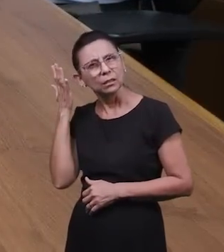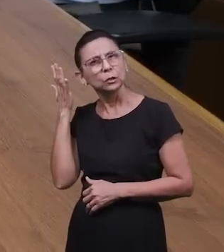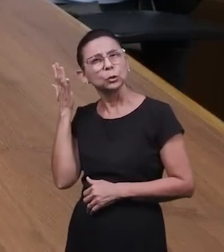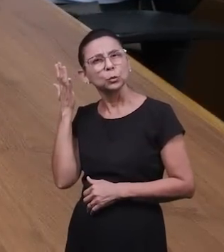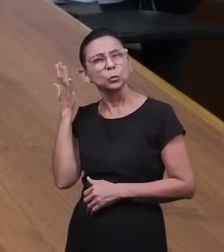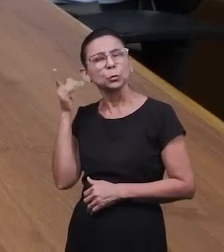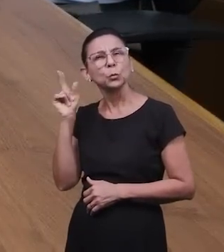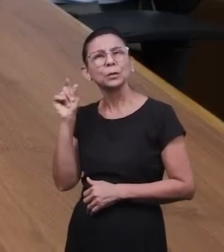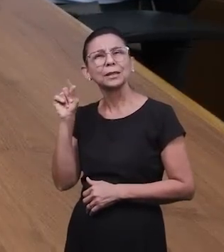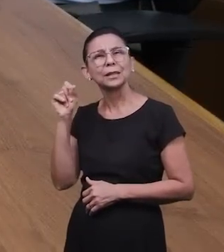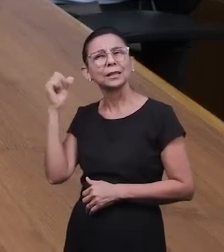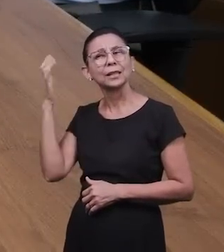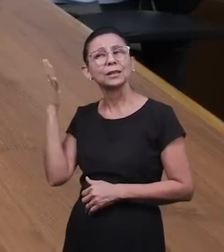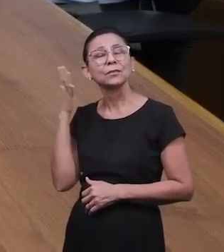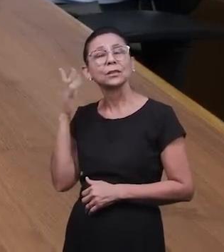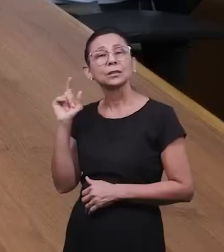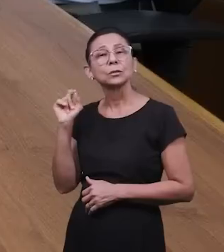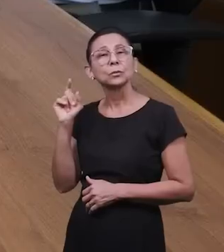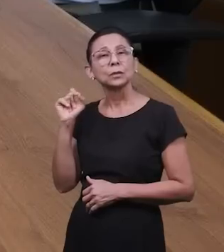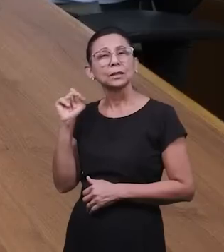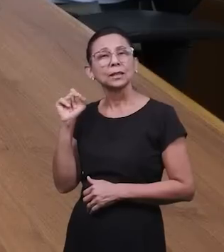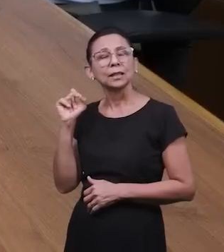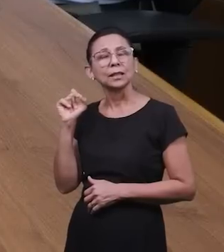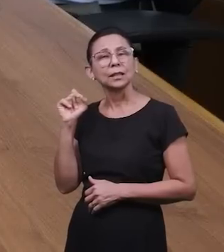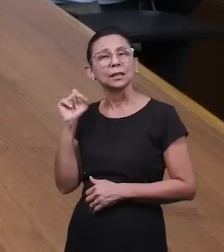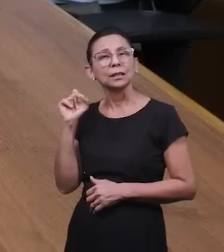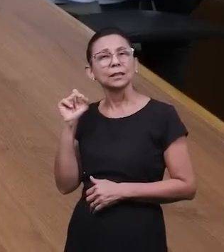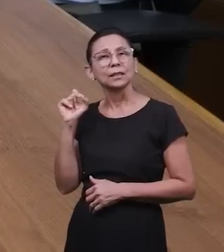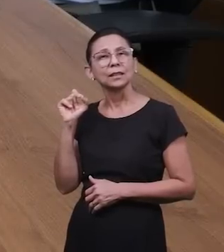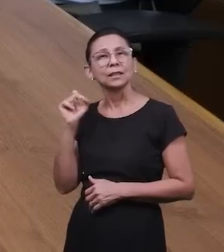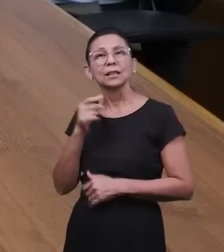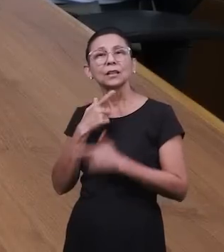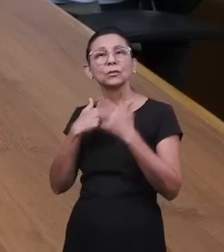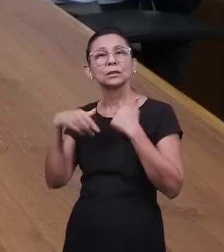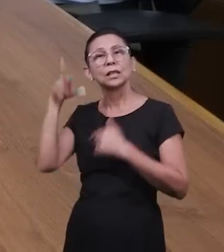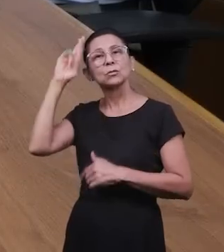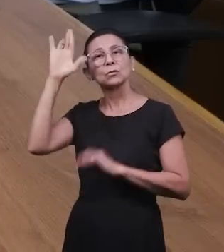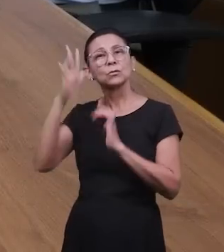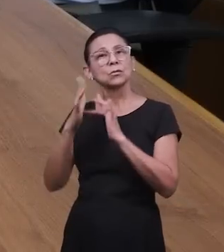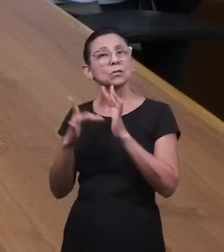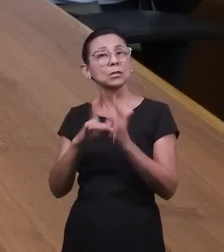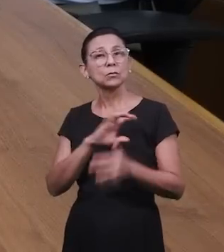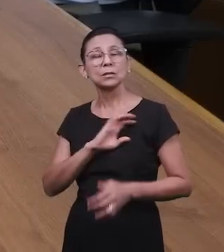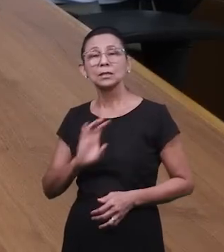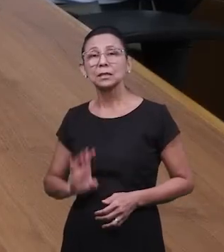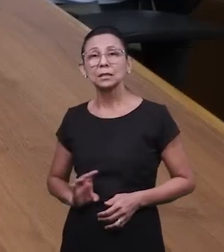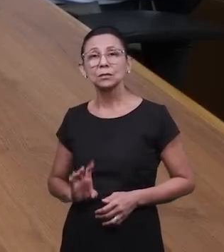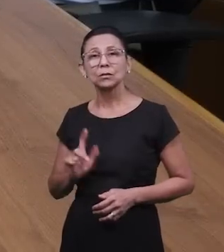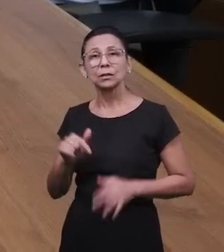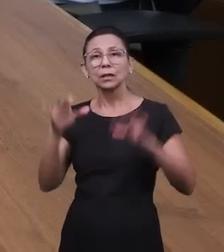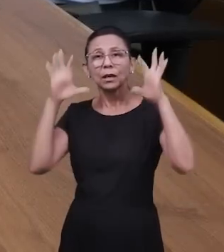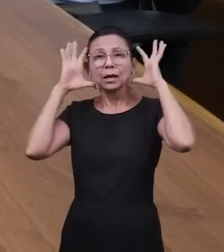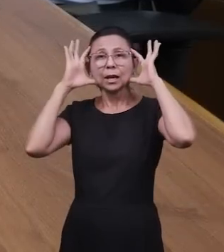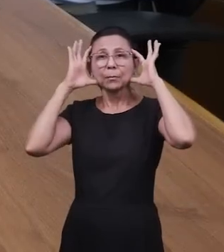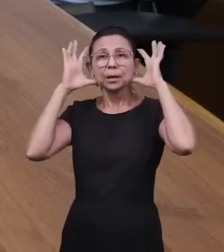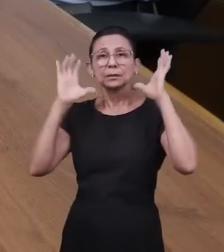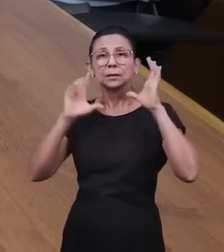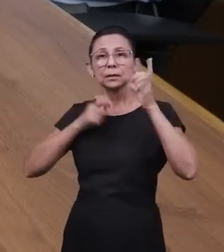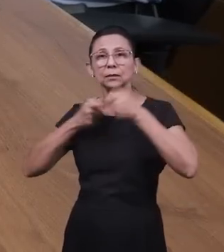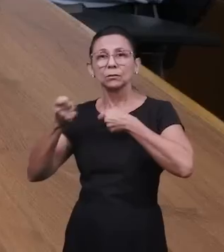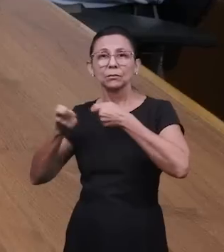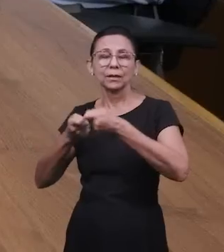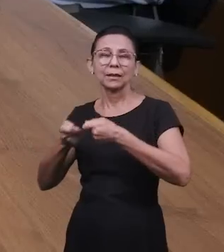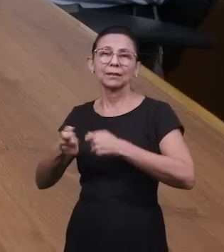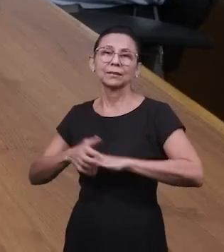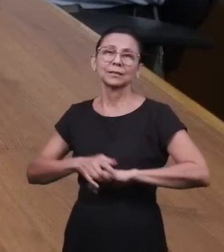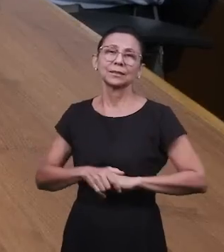que o cabeça, que é Cristo, que é o Senhor da igreja, e é tudo para a igreja, é aquilo que ele